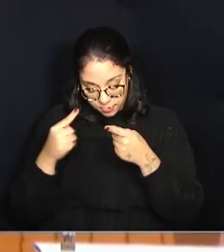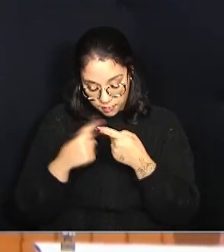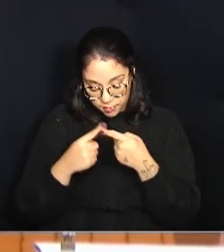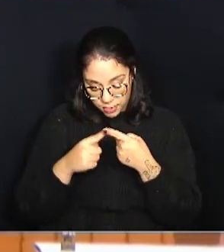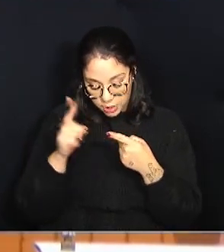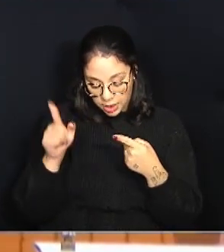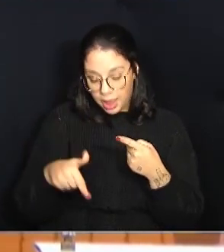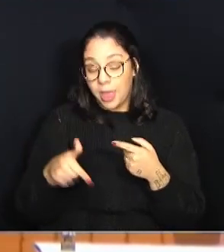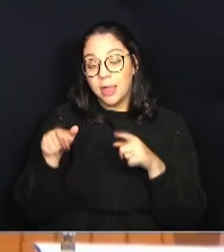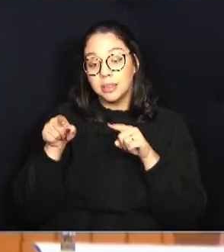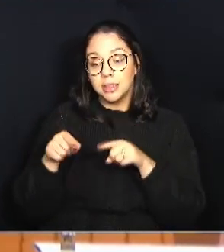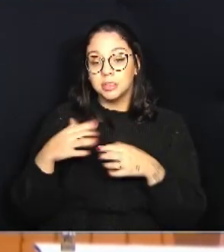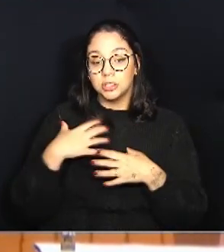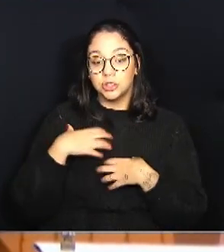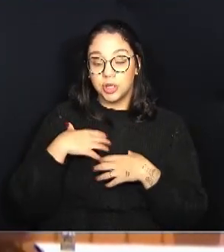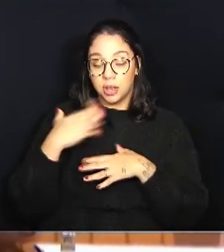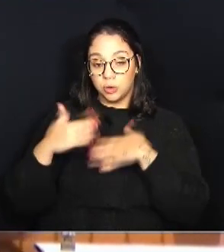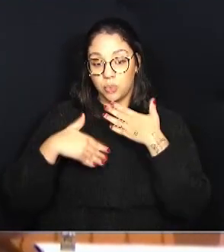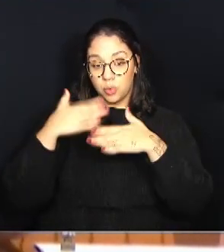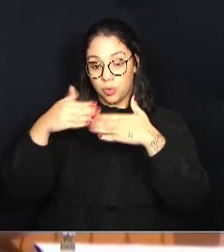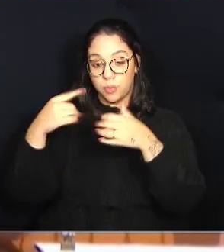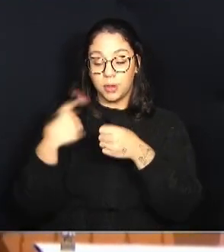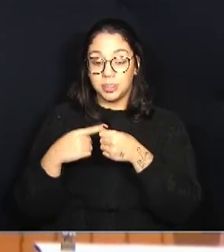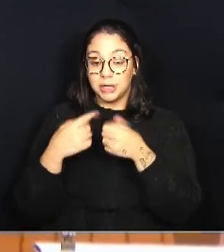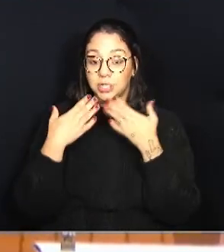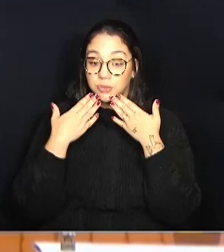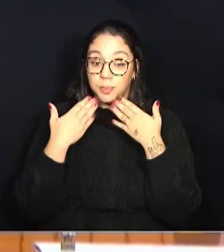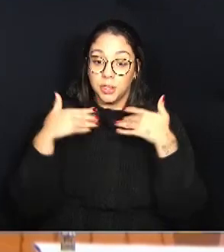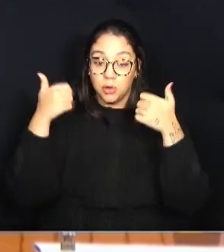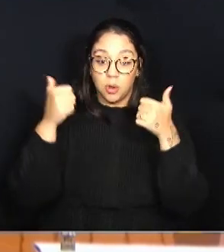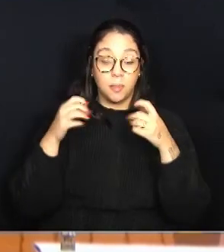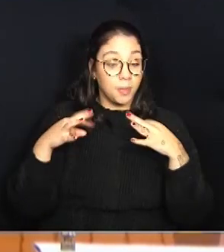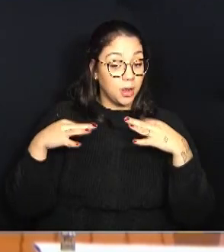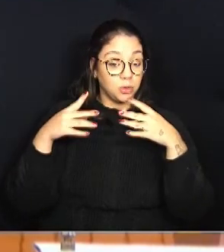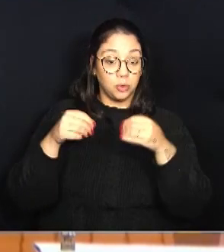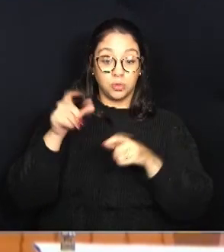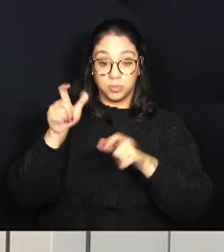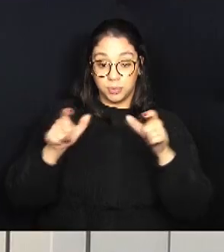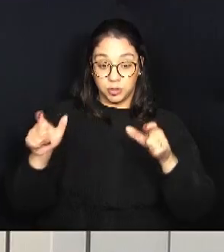assim que a gente constrói uma cidade melhor para todos viver.